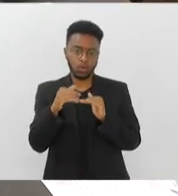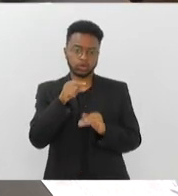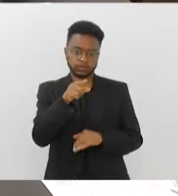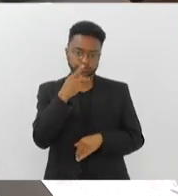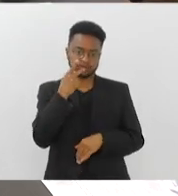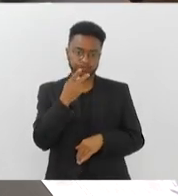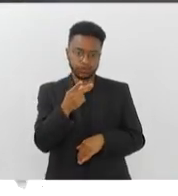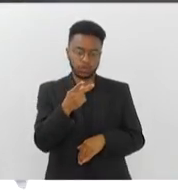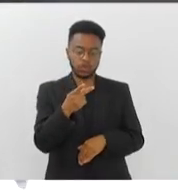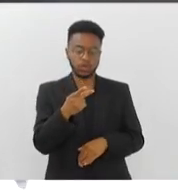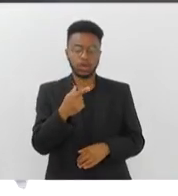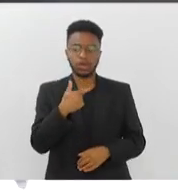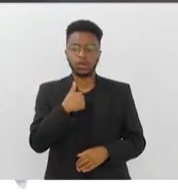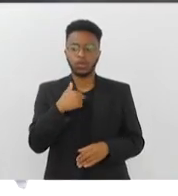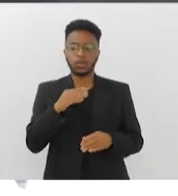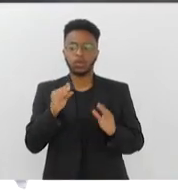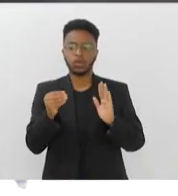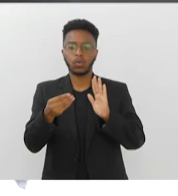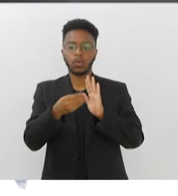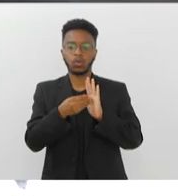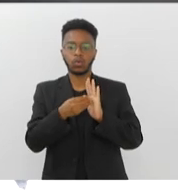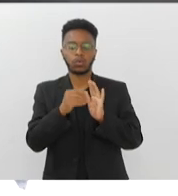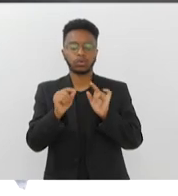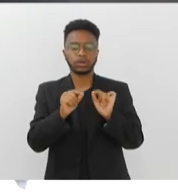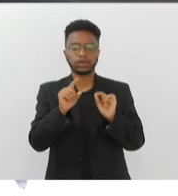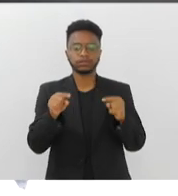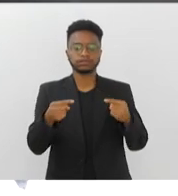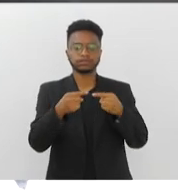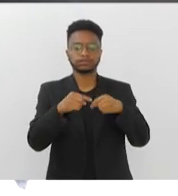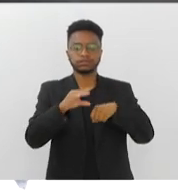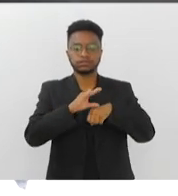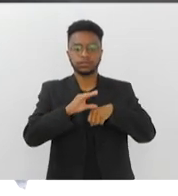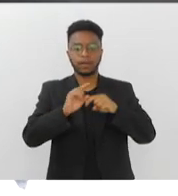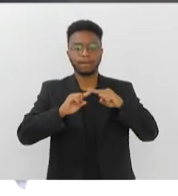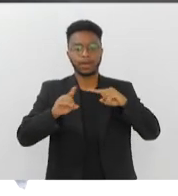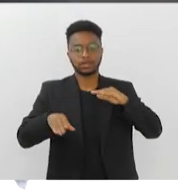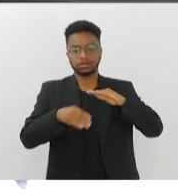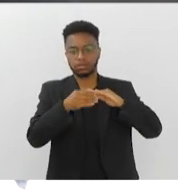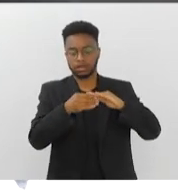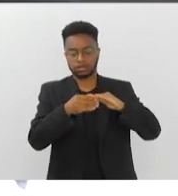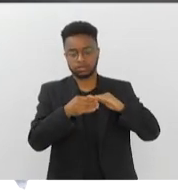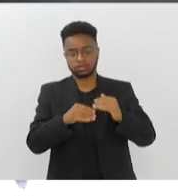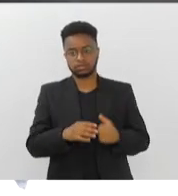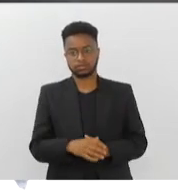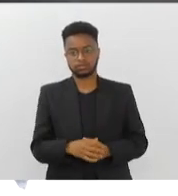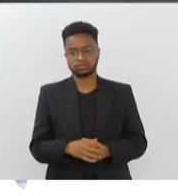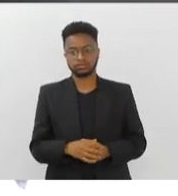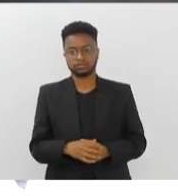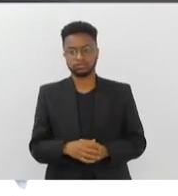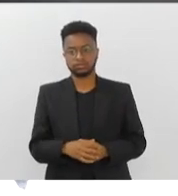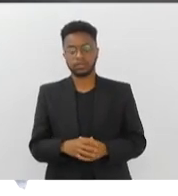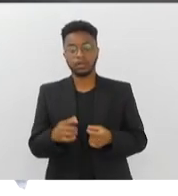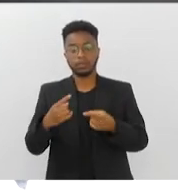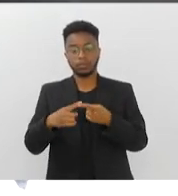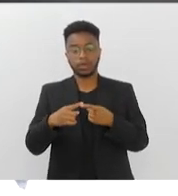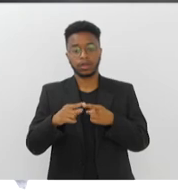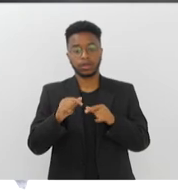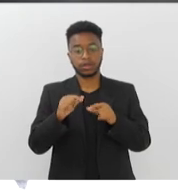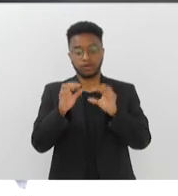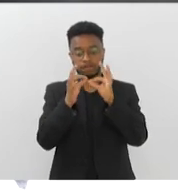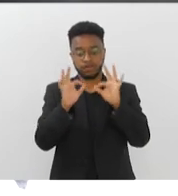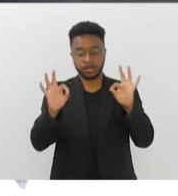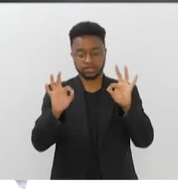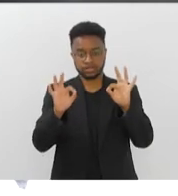eu daria a constitucionalidade com emenda. em vez de fica autorizada a